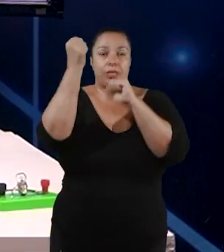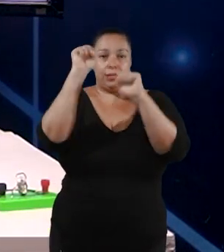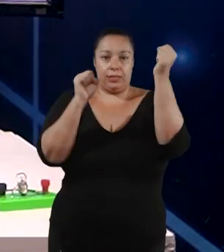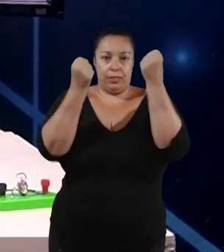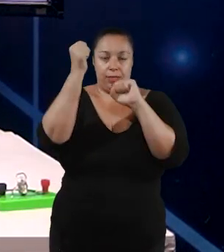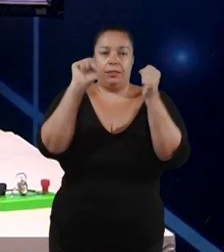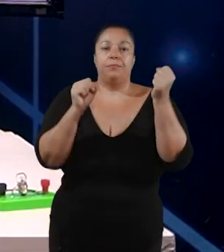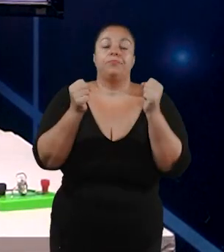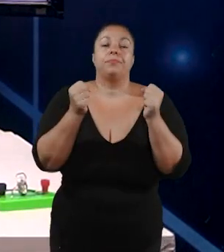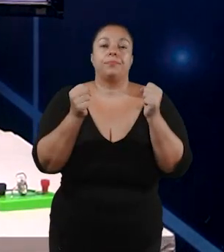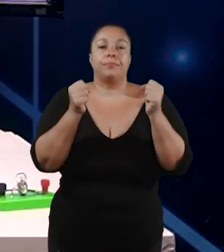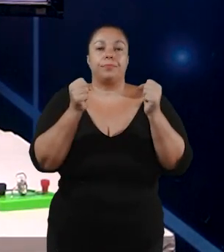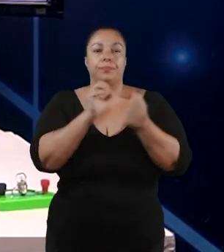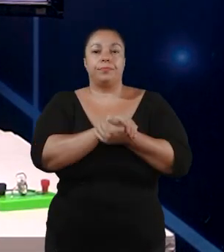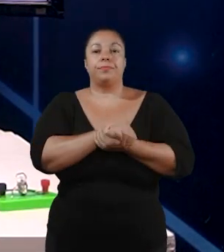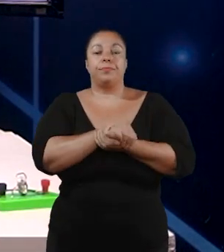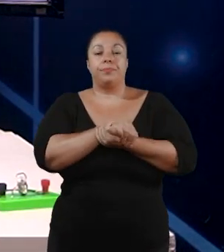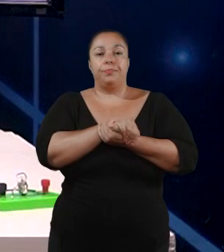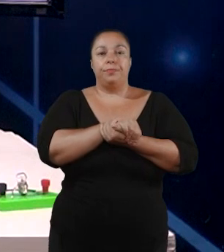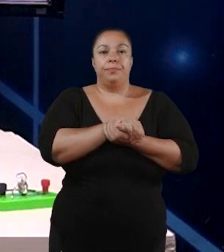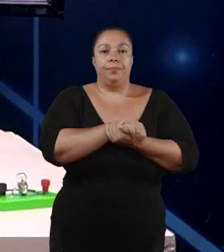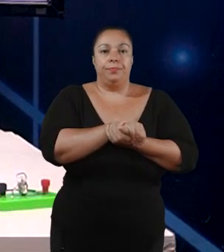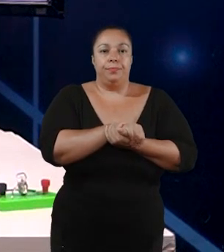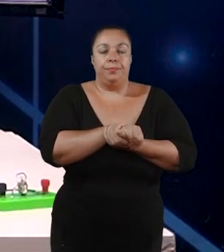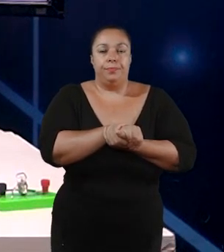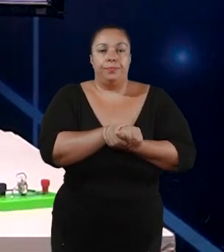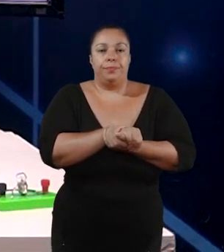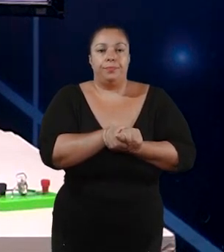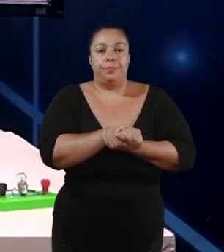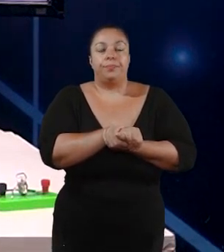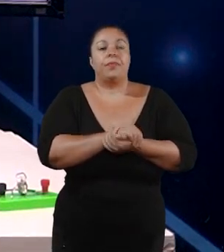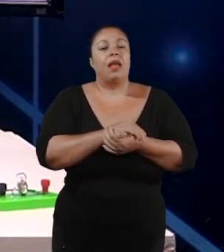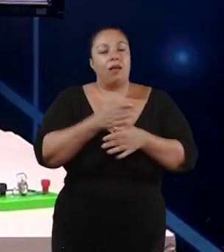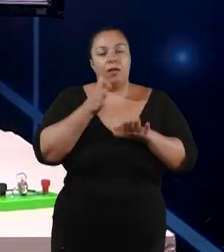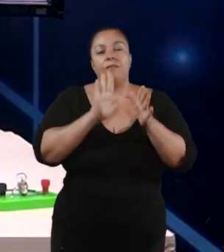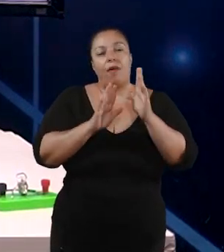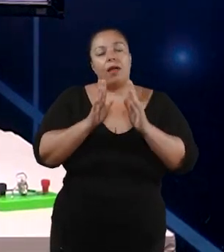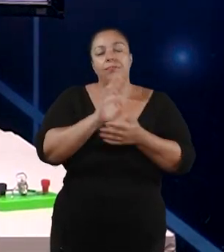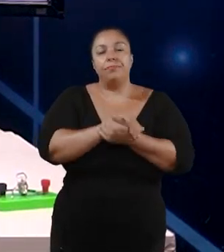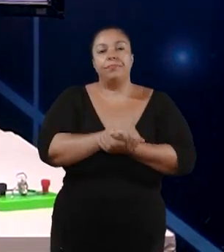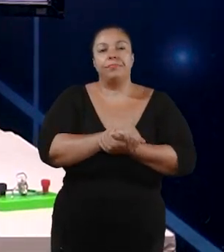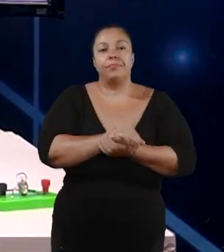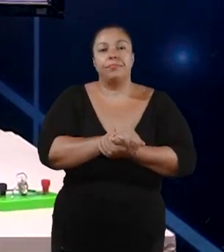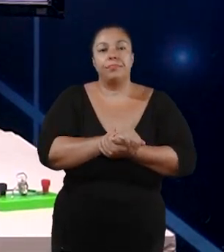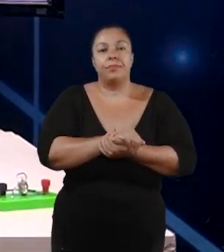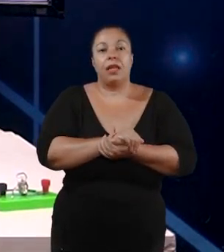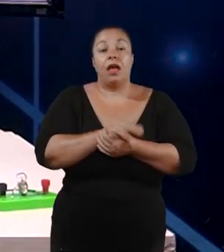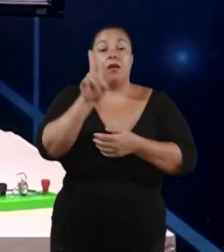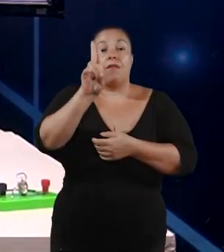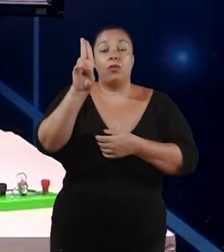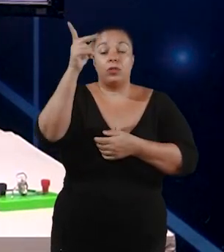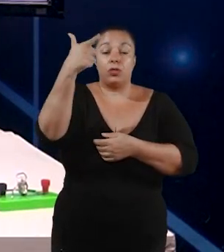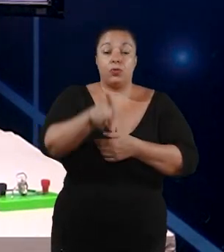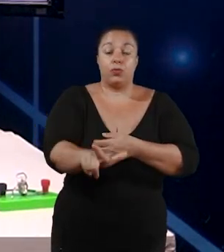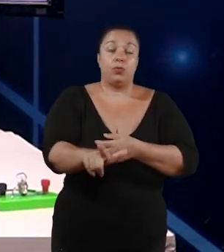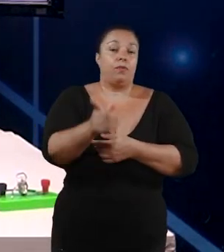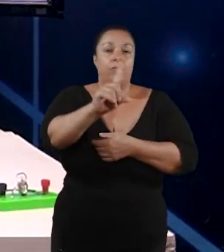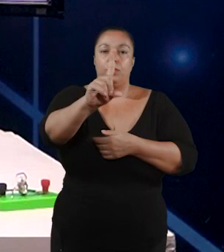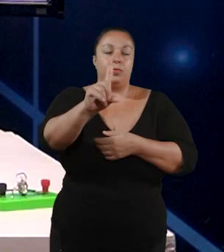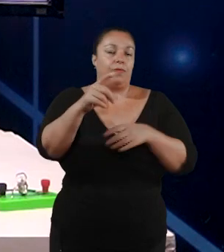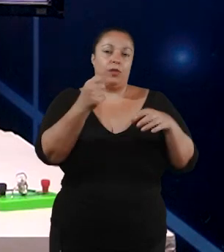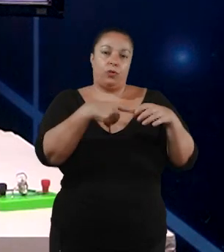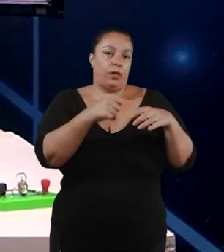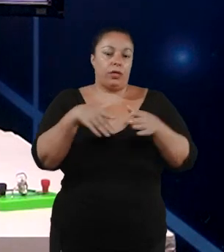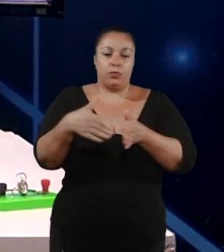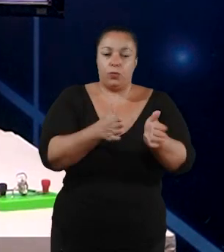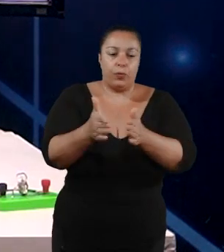a chapinha que vai em volta, o eixinho que está no meio, enfim. Eles vão reaproveitar esses materiais, mas não vão jogar isso no